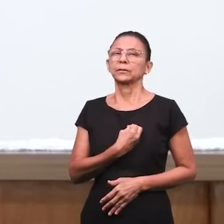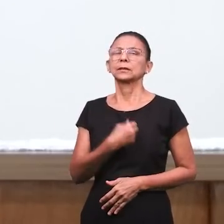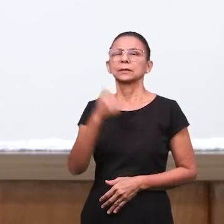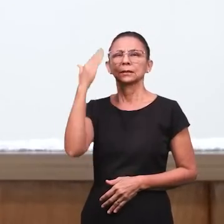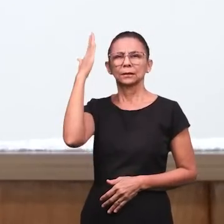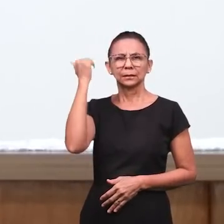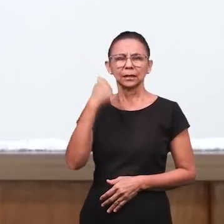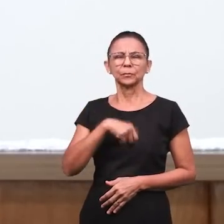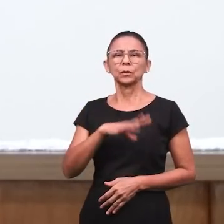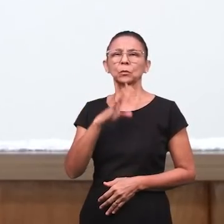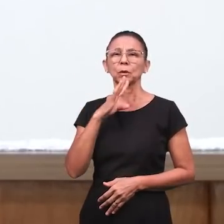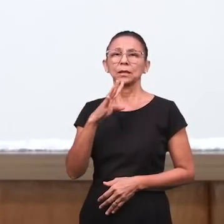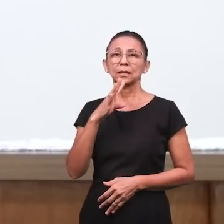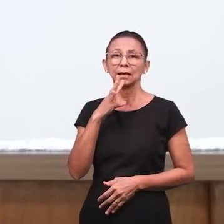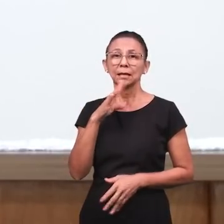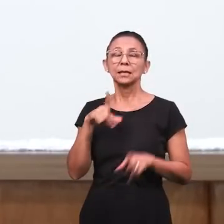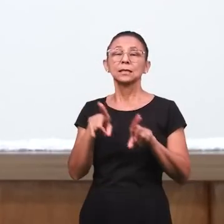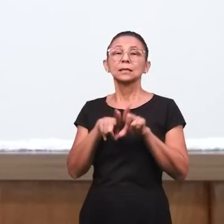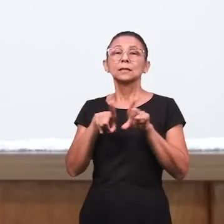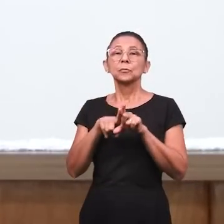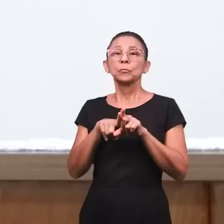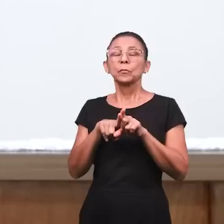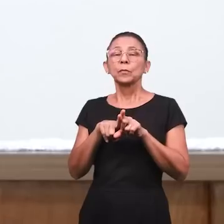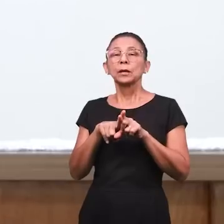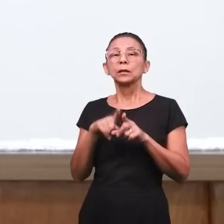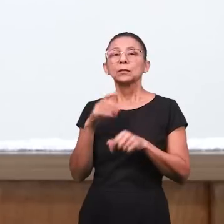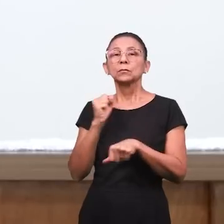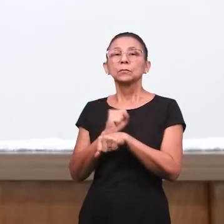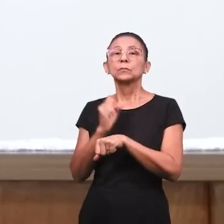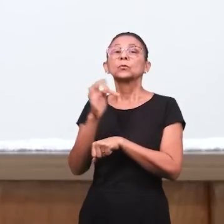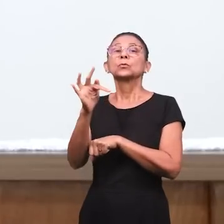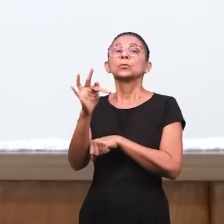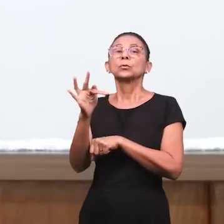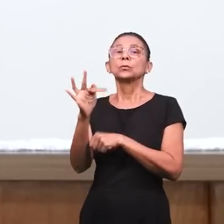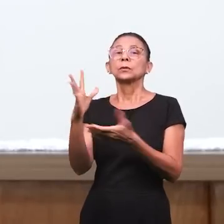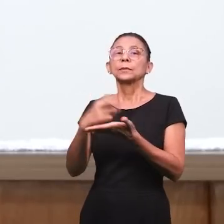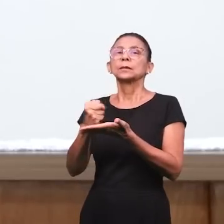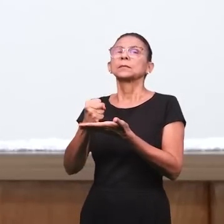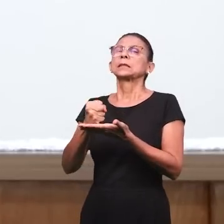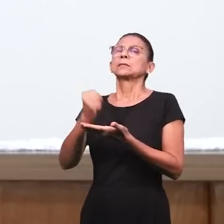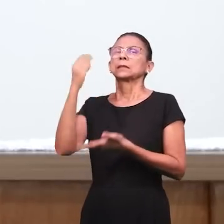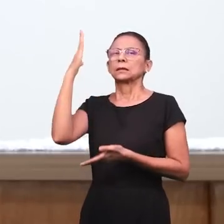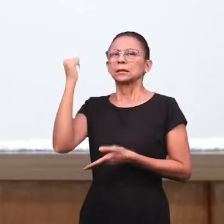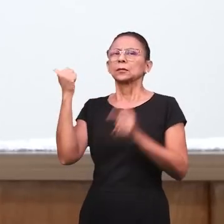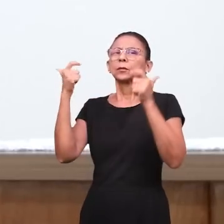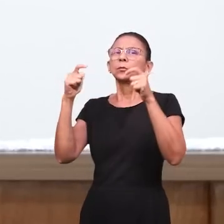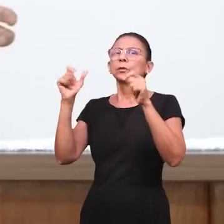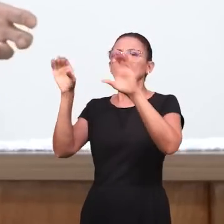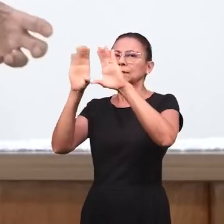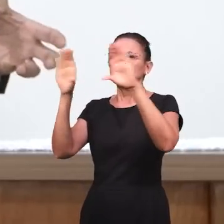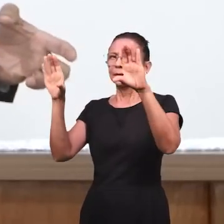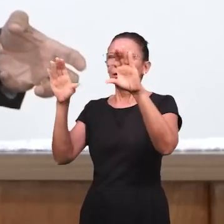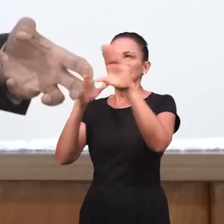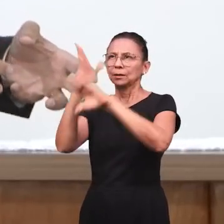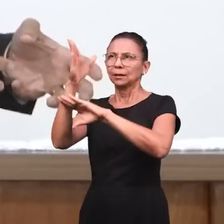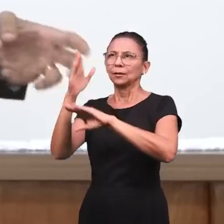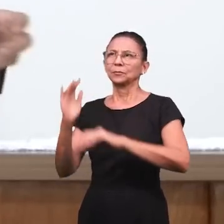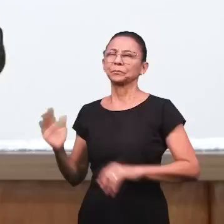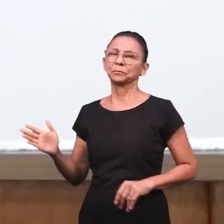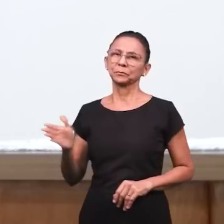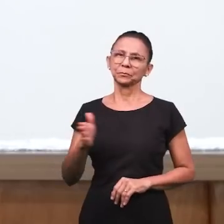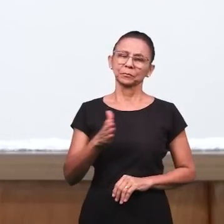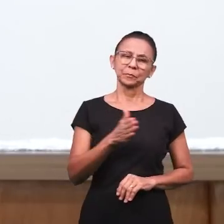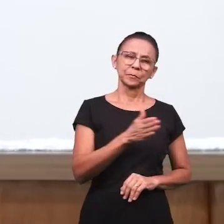O texto que lemos fala de quando Paulo e Silas, aqui a igreja, já ainda no